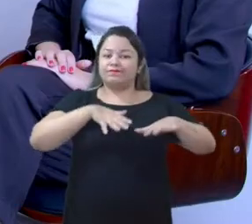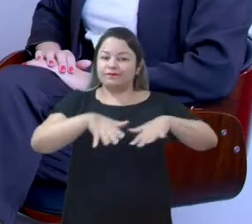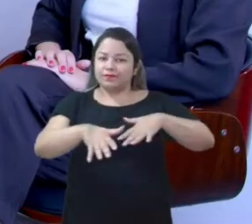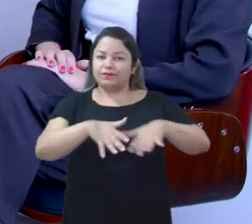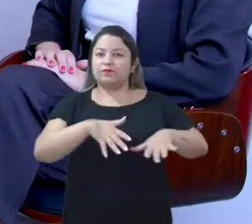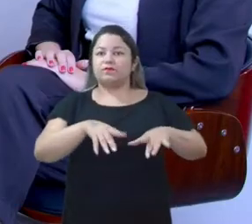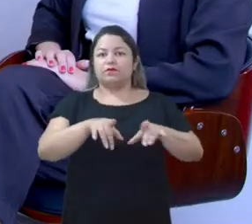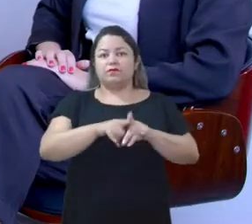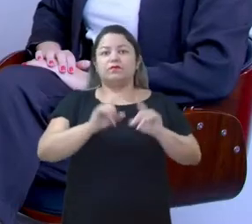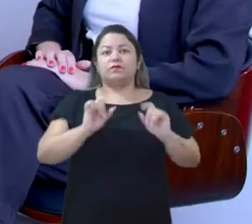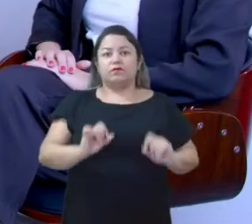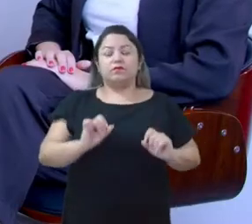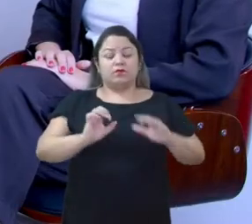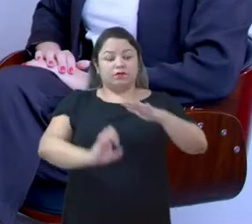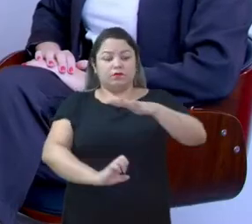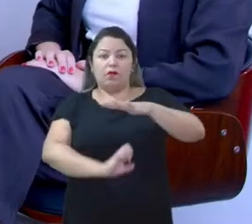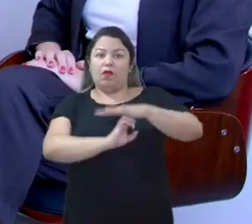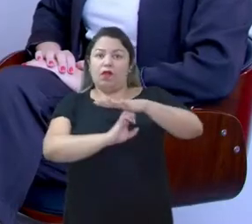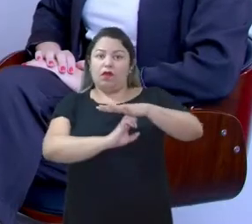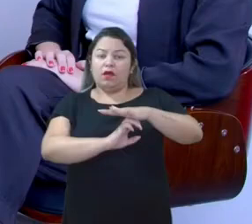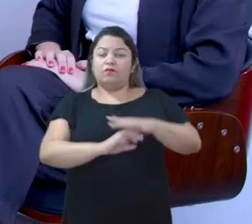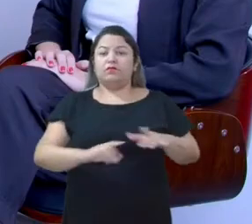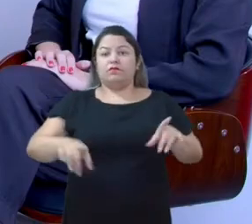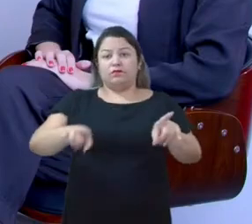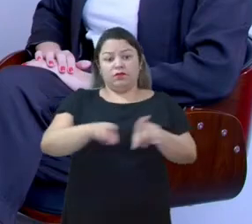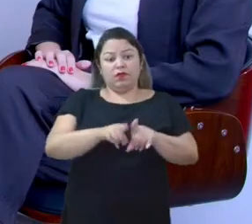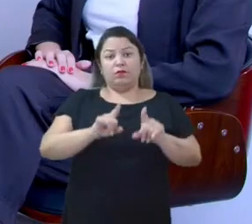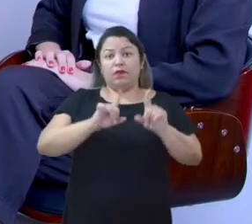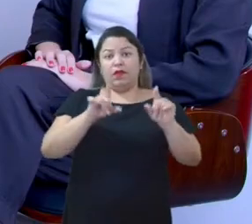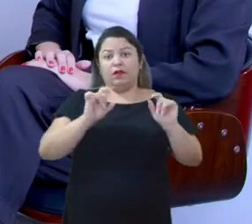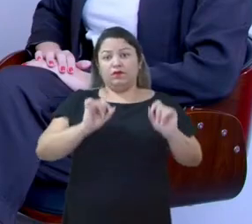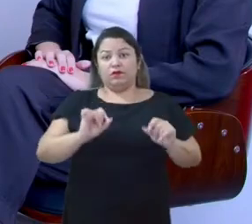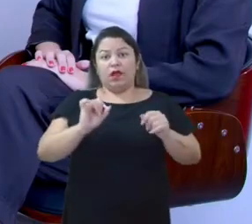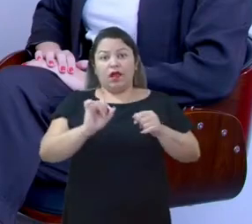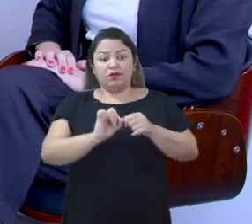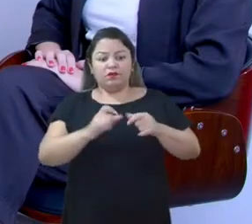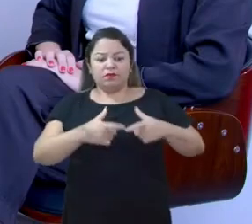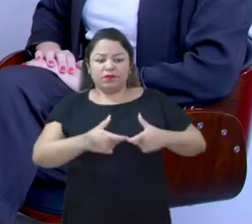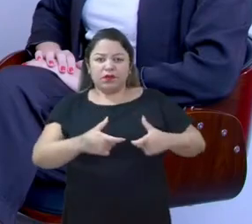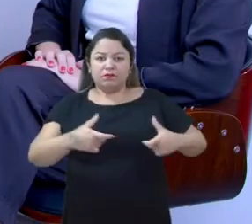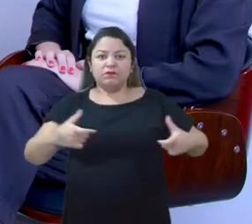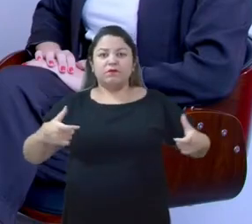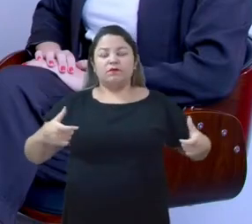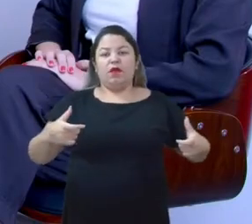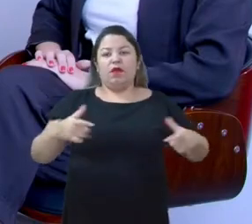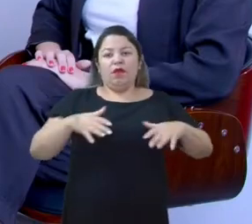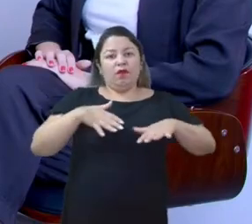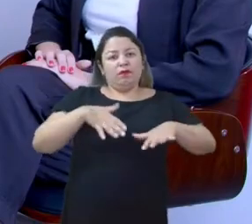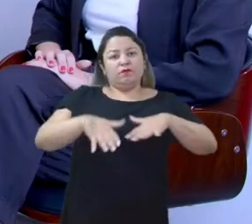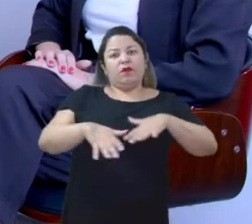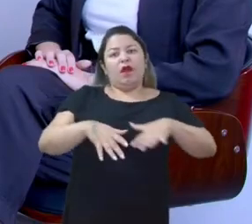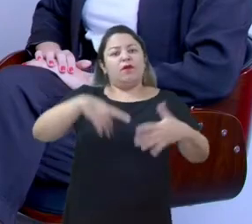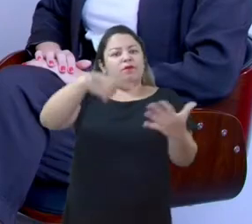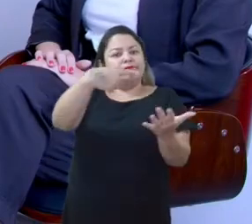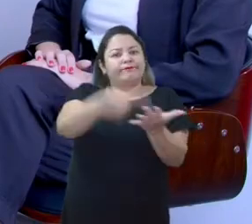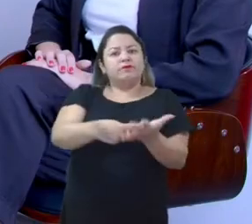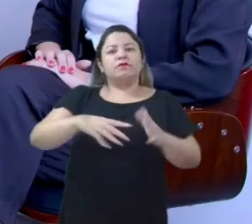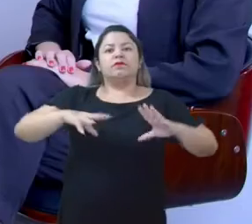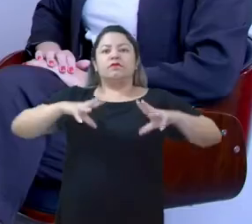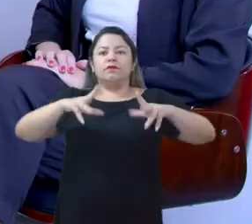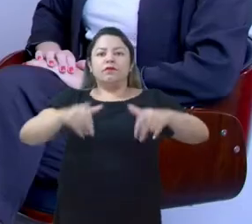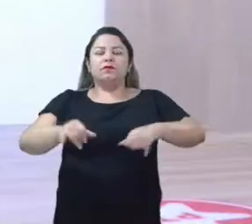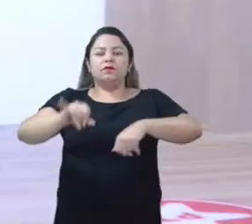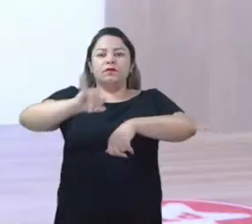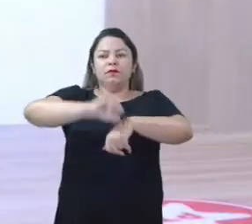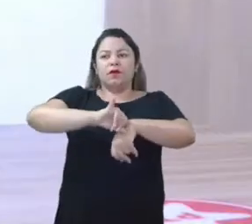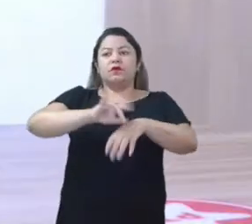com as confederações empresariais também, na perspectiva de fazer uma ampla mobilização. O primeiro compromisso de todas as centrais